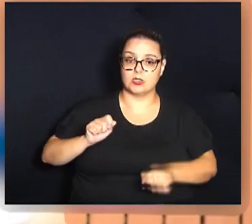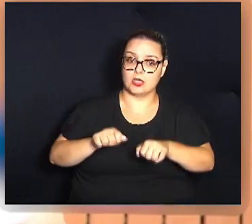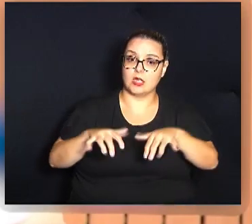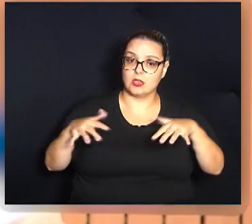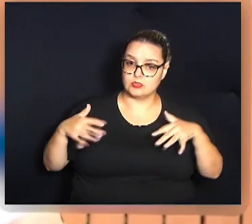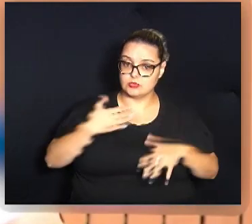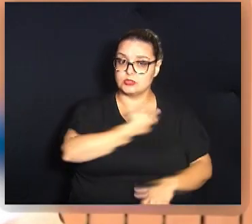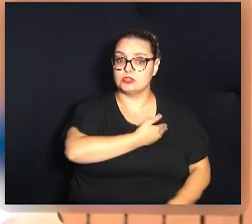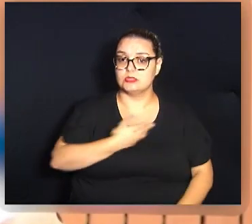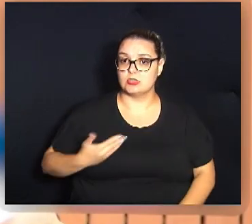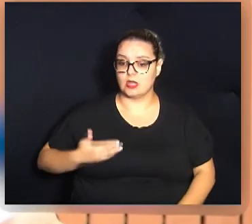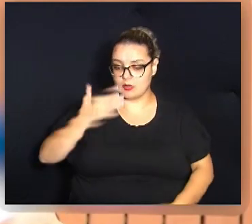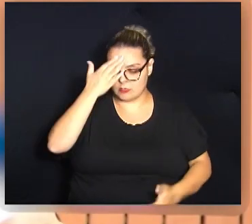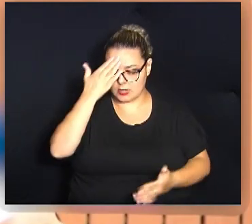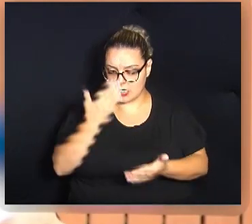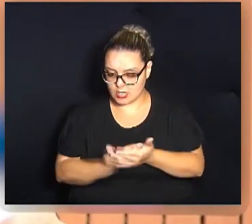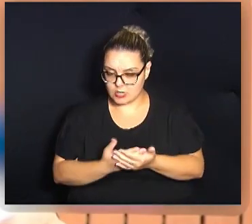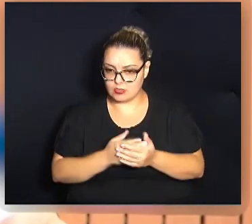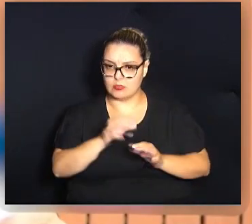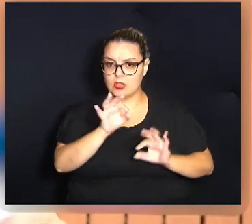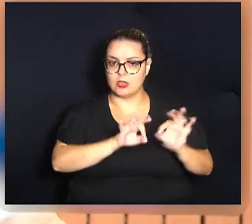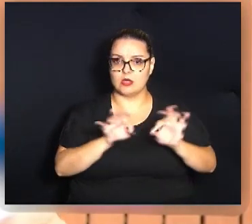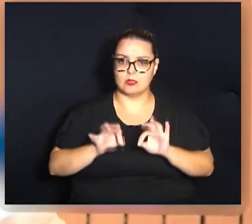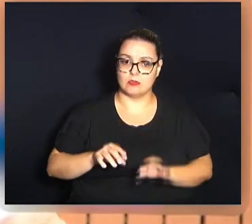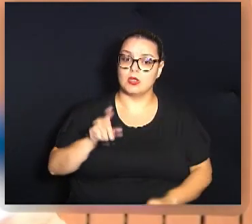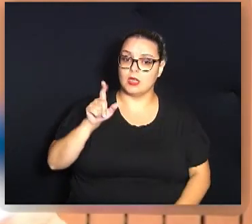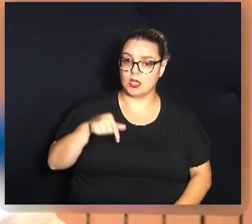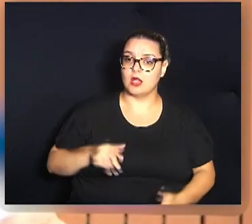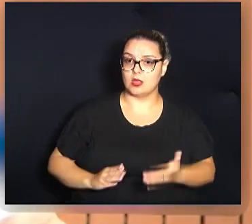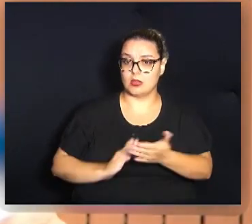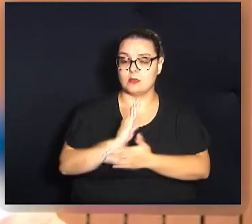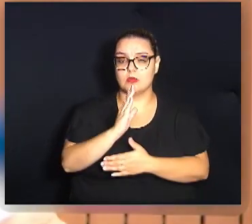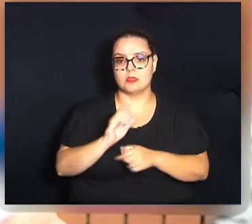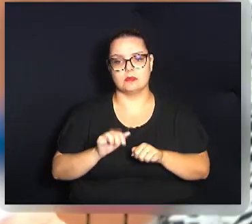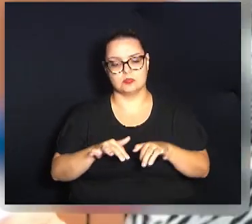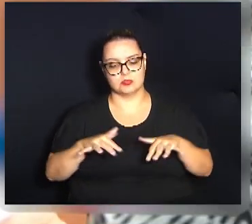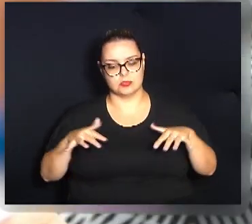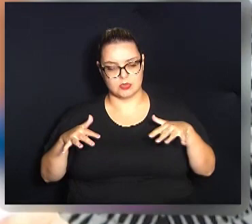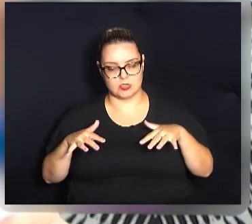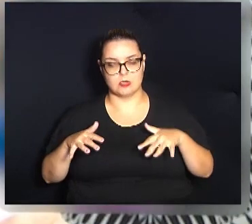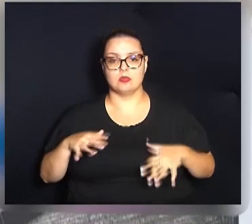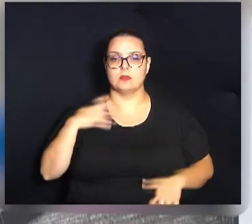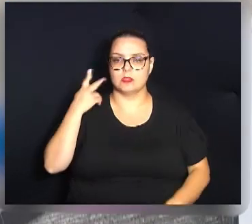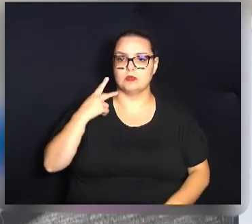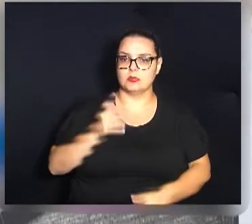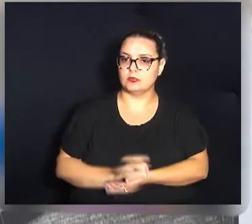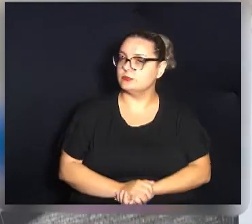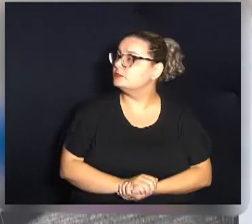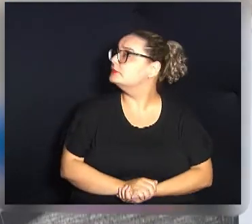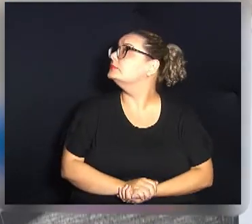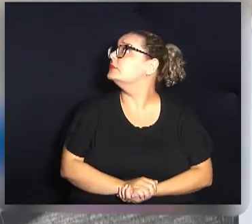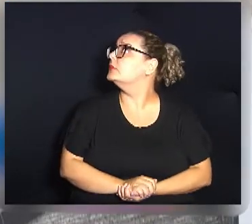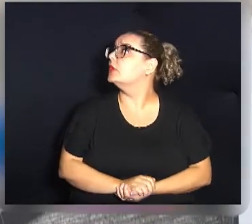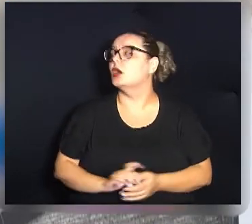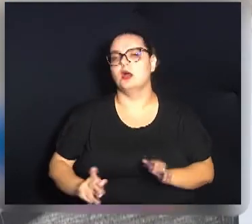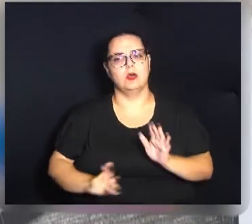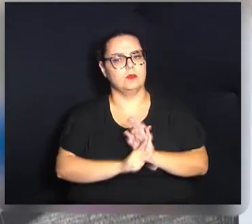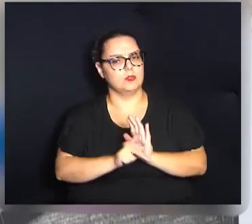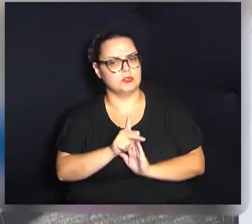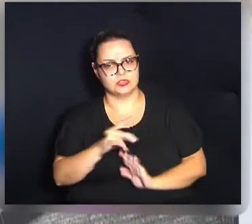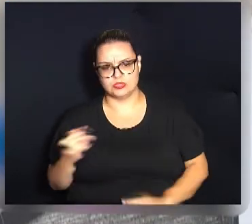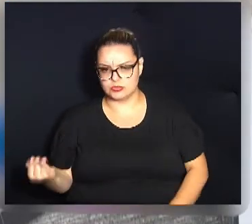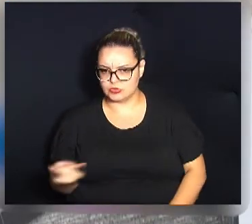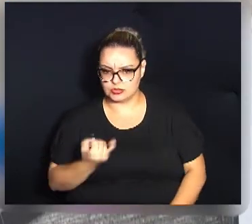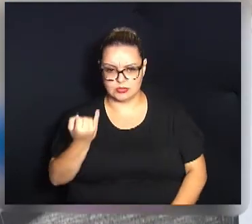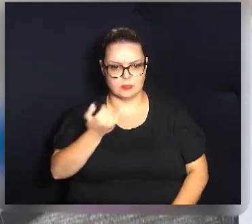pública, acredita que o projeto será aprovado em plenário pelos parlamentares. Um projeto muito importante para o